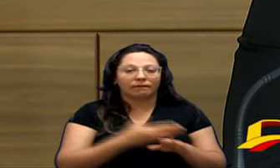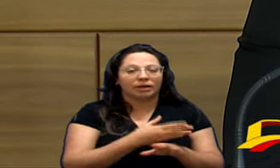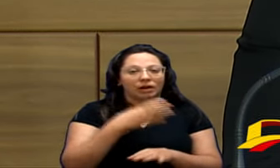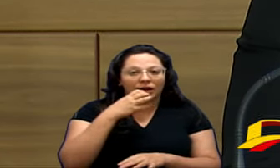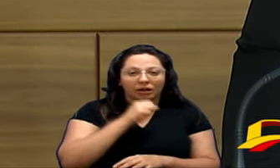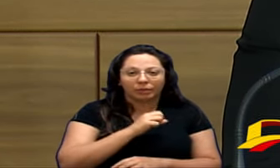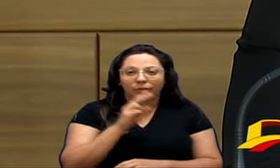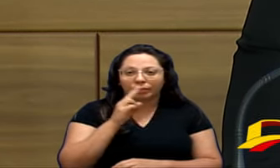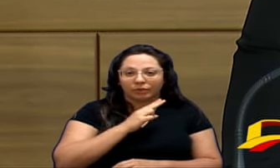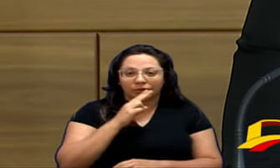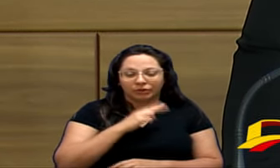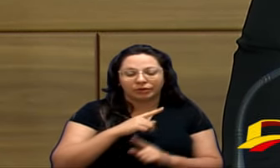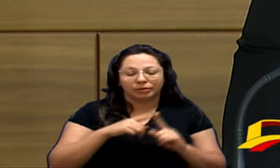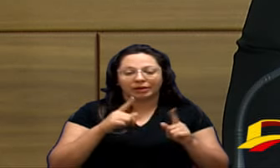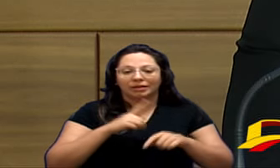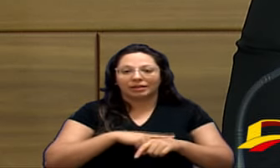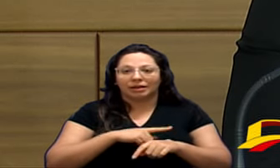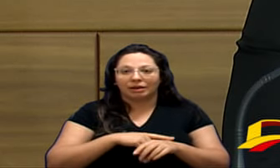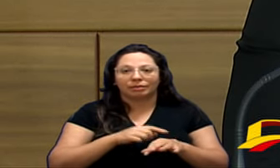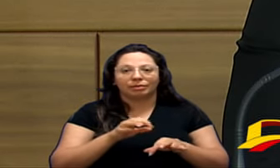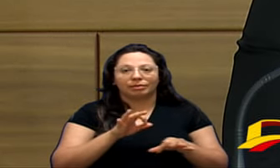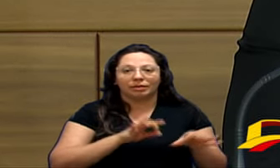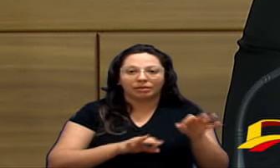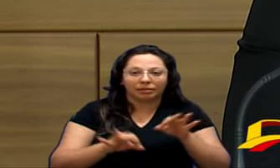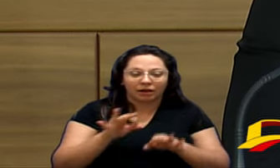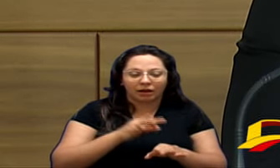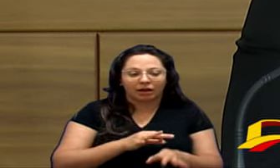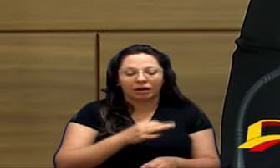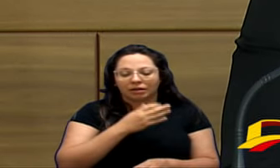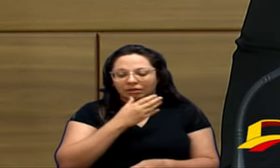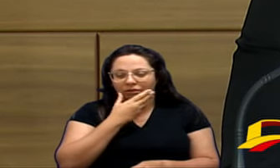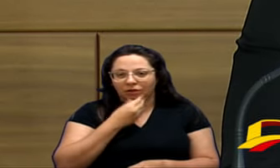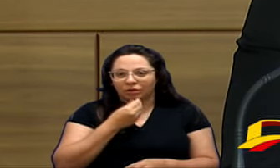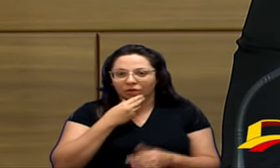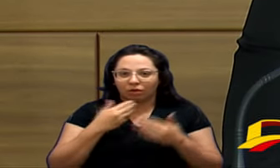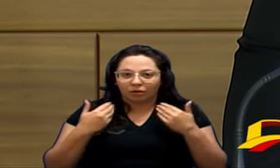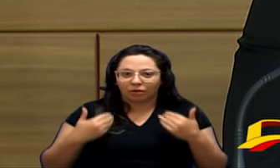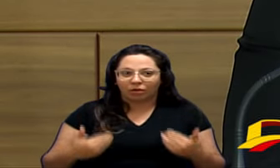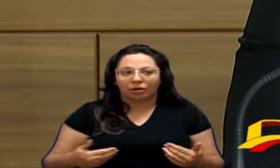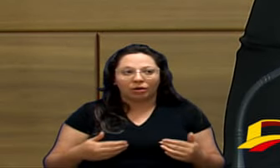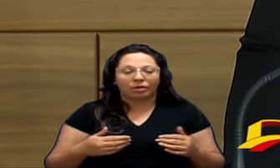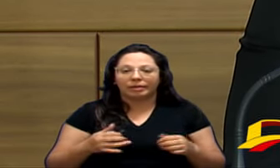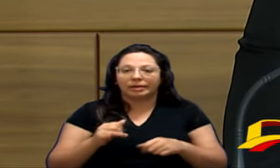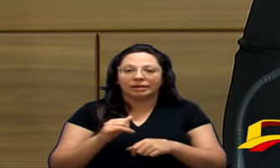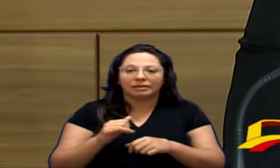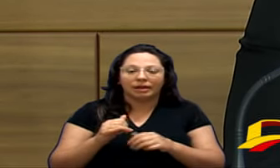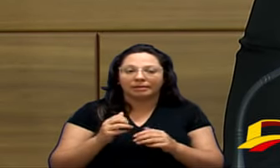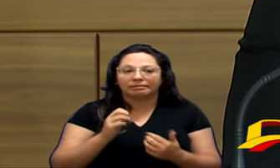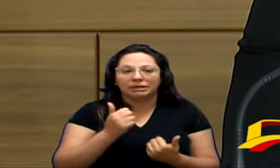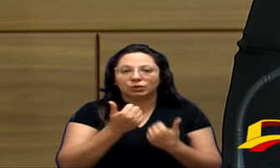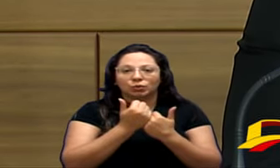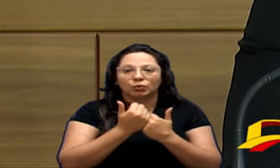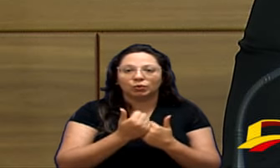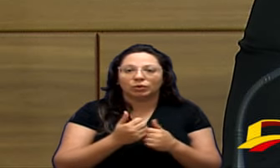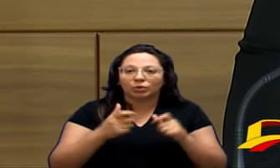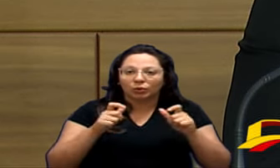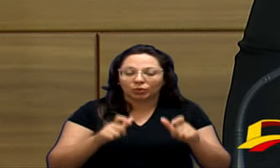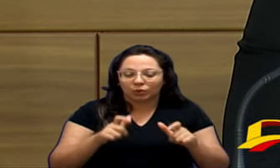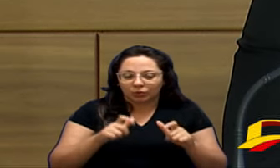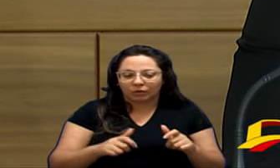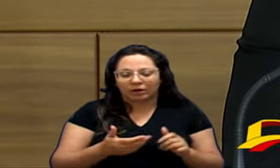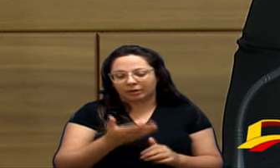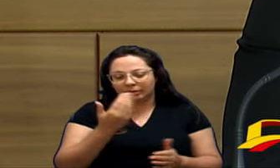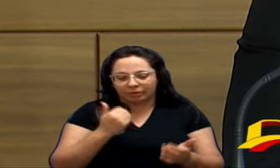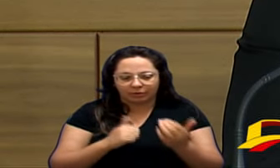tudo leva um tempo tempo de preparo desses homens tempo né de você estruturar uma base adequadamente para